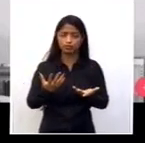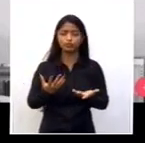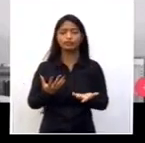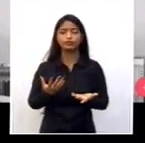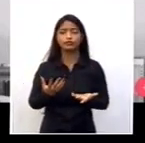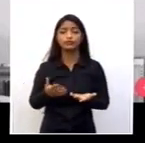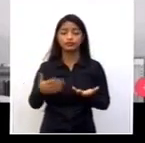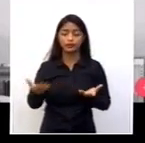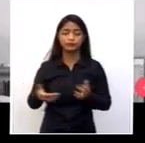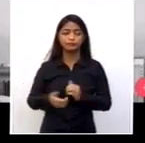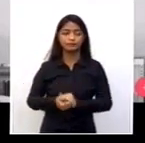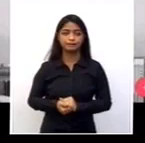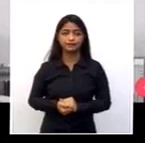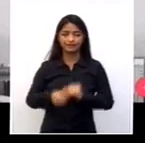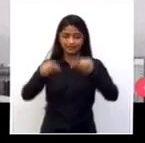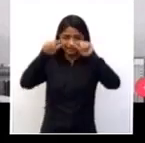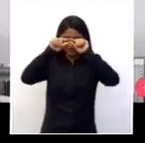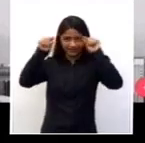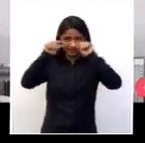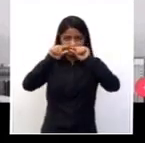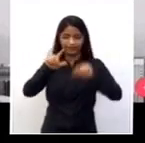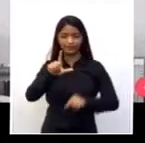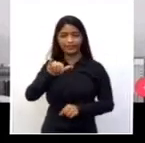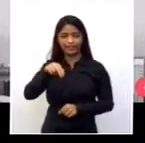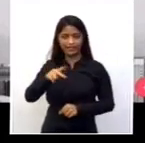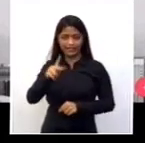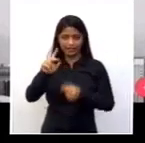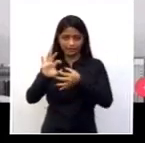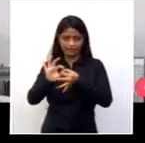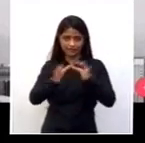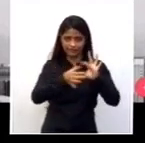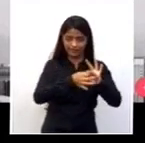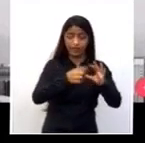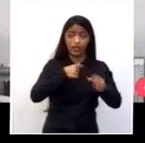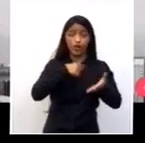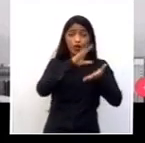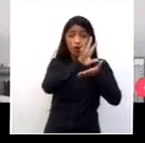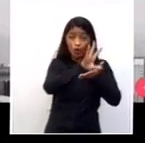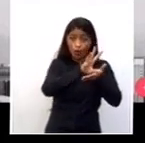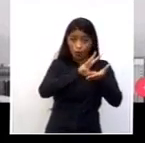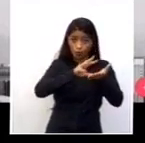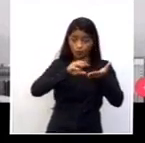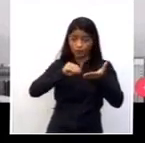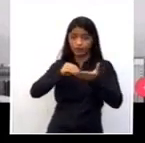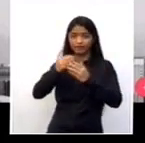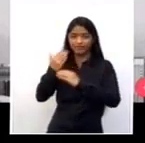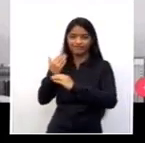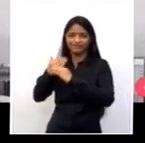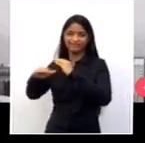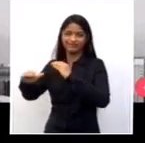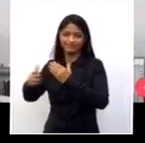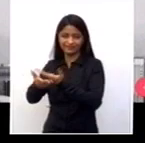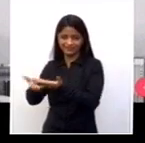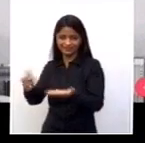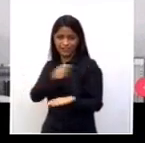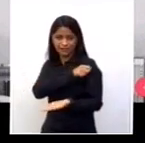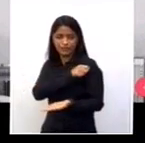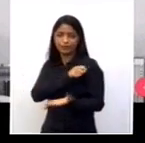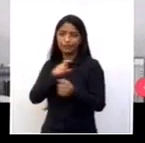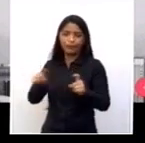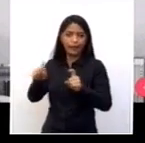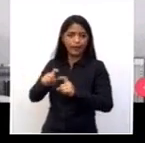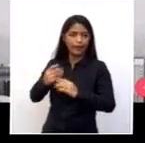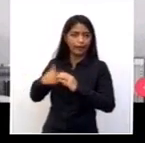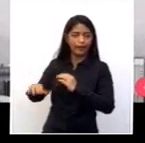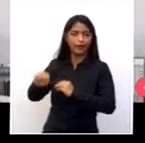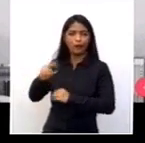publicar? Eu pego esse link aqui, copio esse link e envio para o aluno, por e-mail, por WhatsApp, enfim.